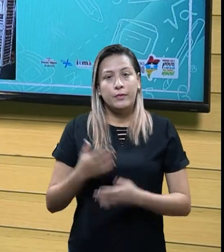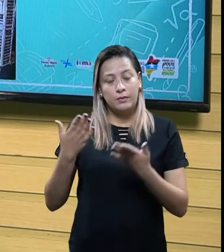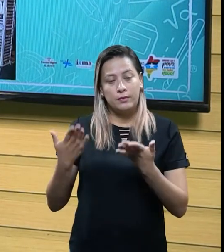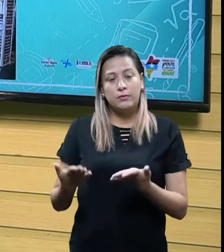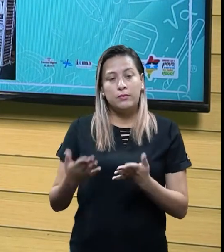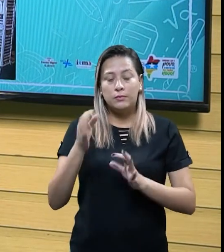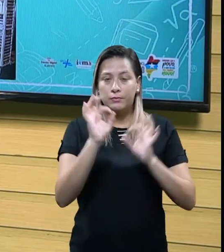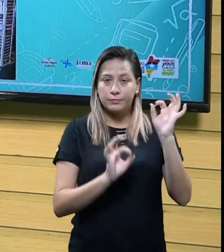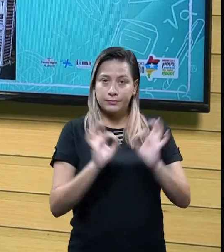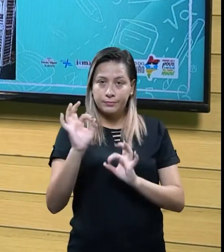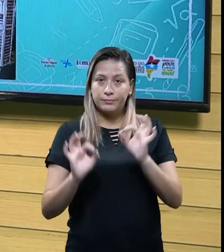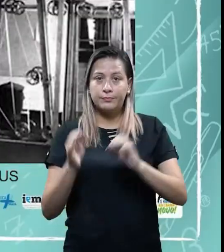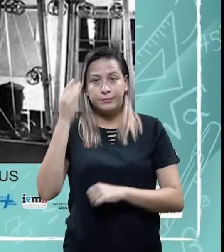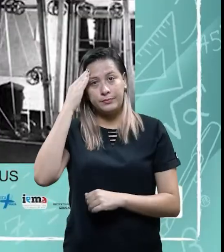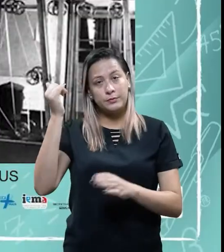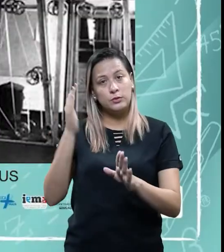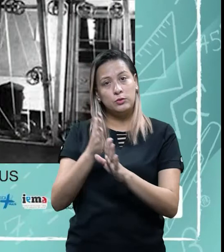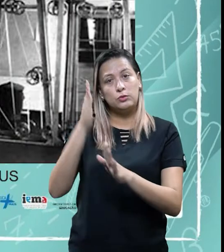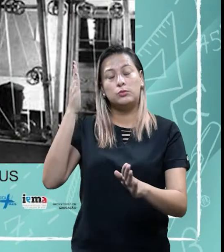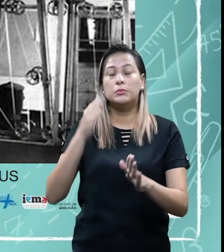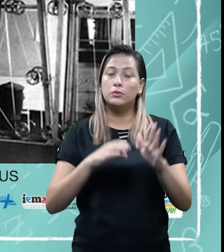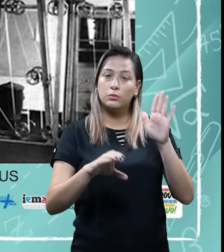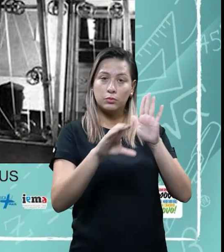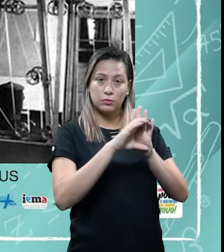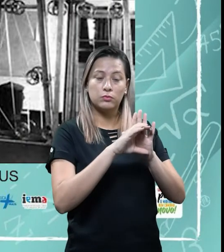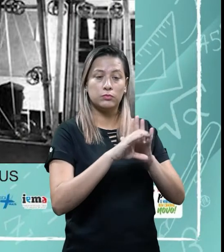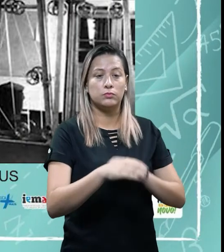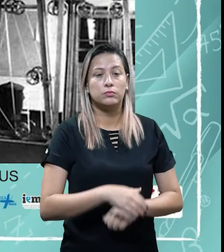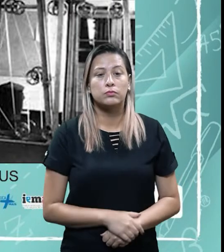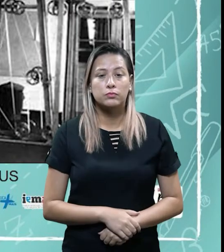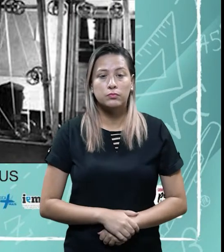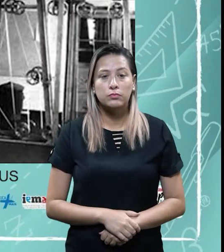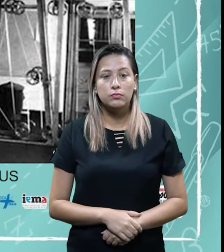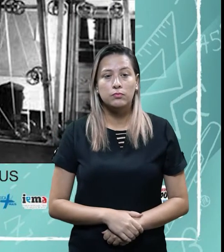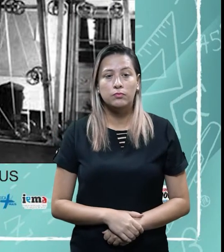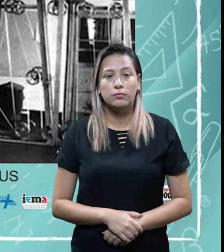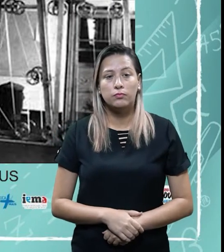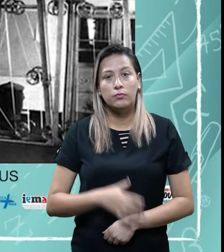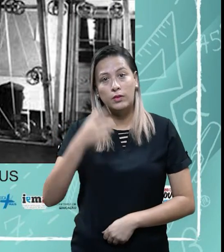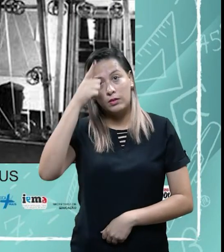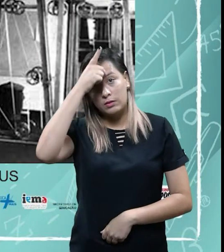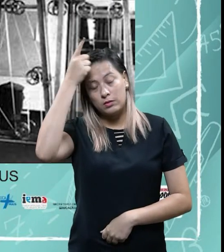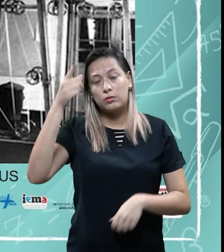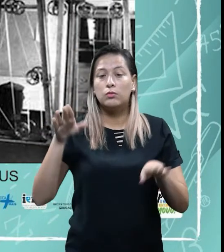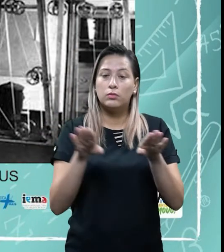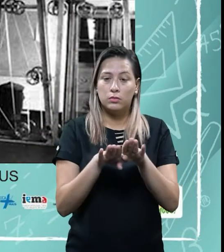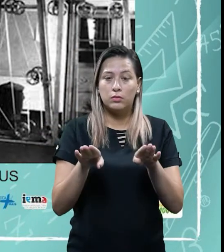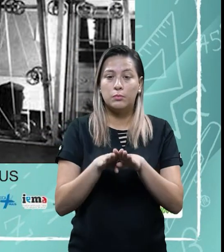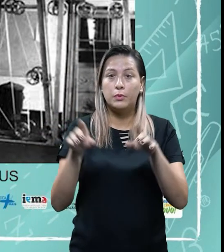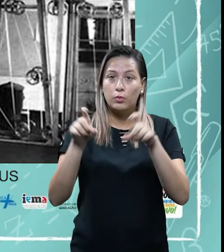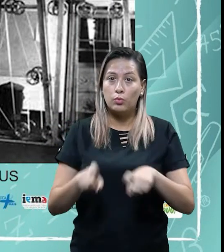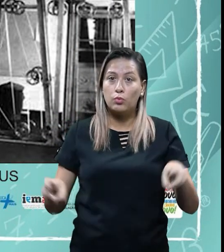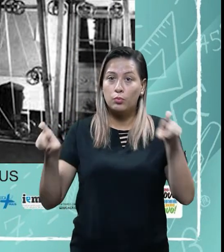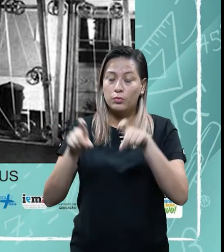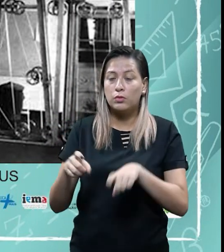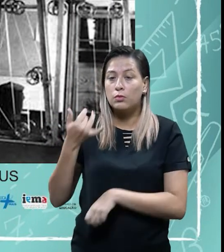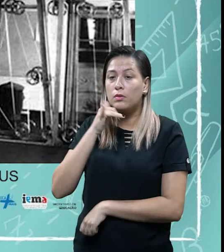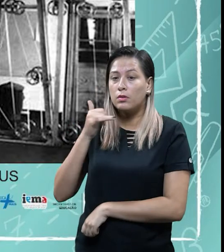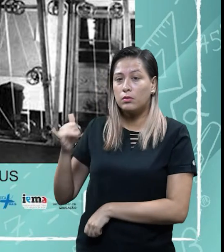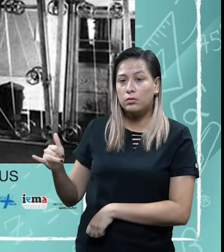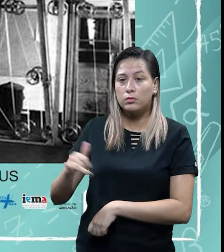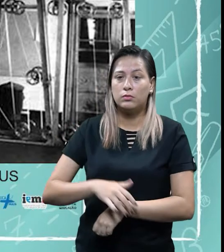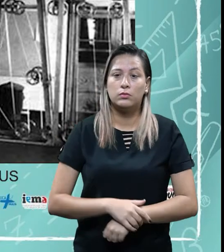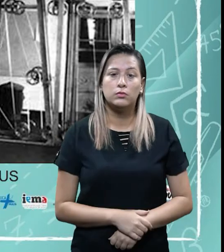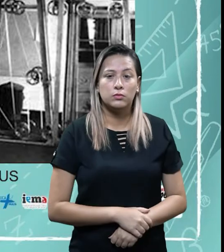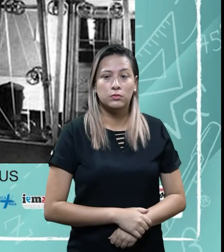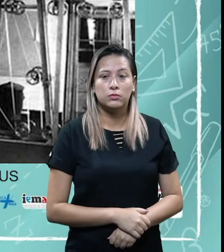de codificação, tá, também foi construído o computador inteiramente eletrônico,